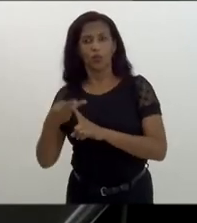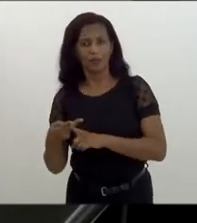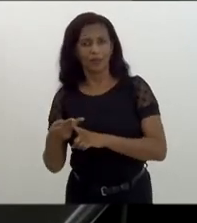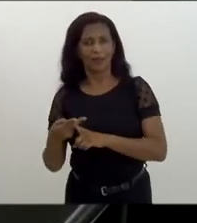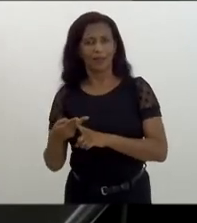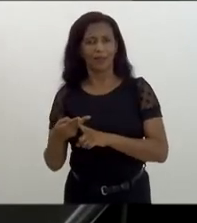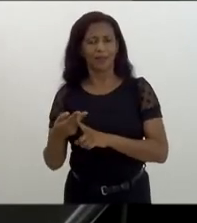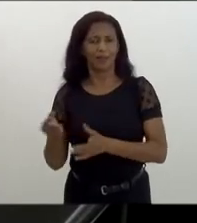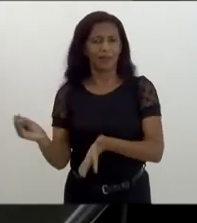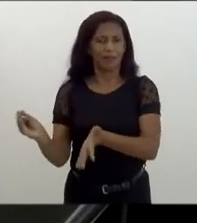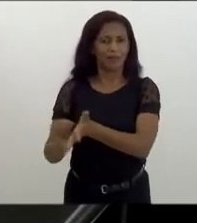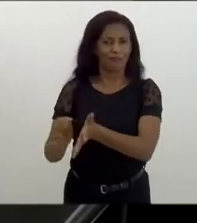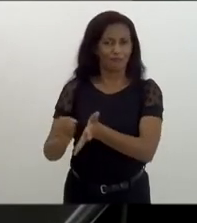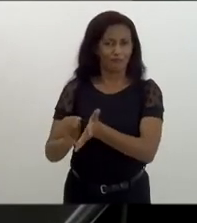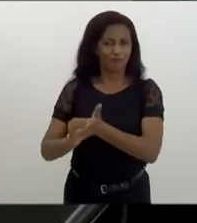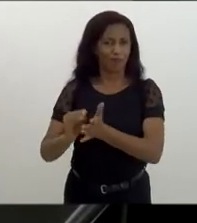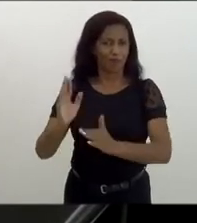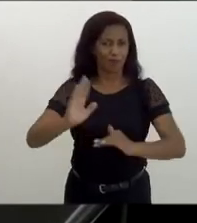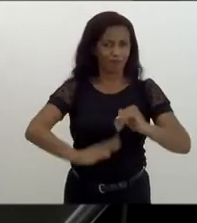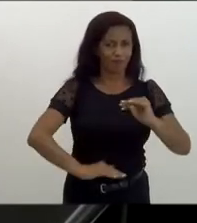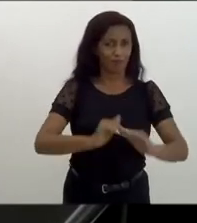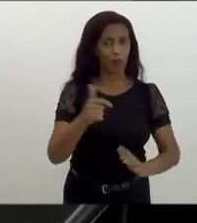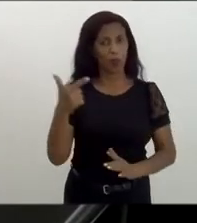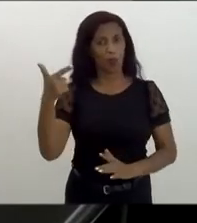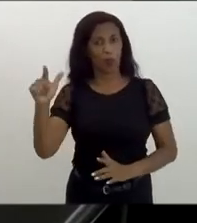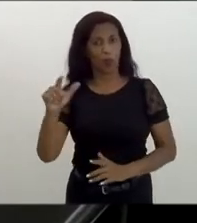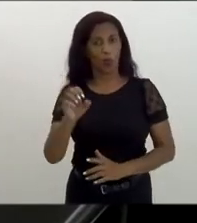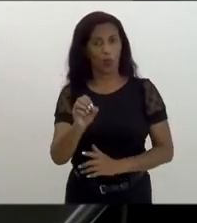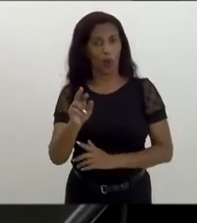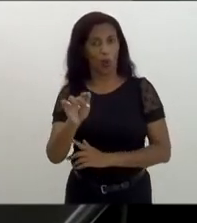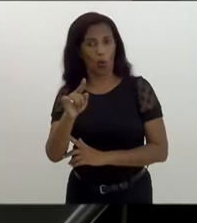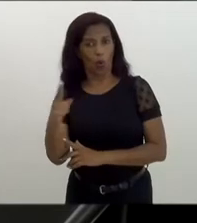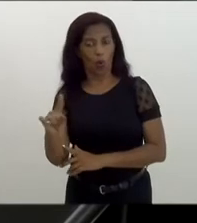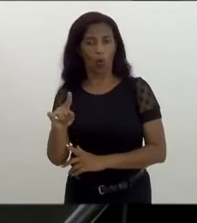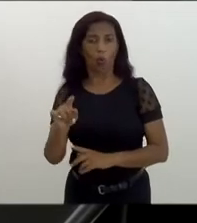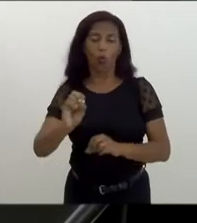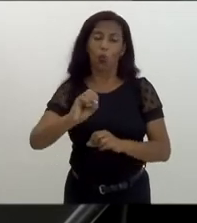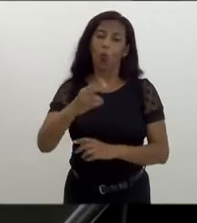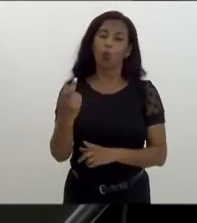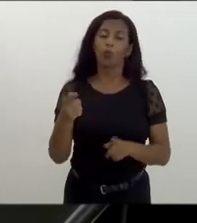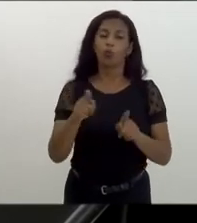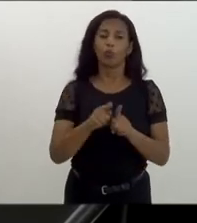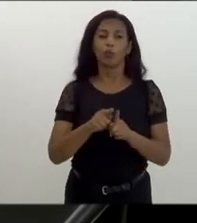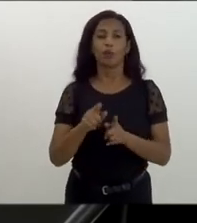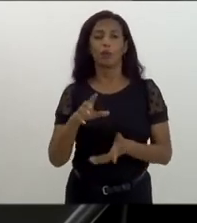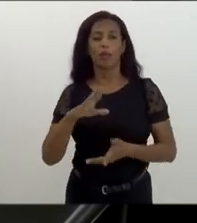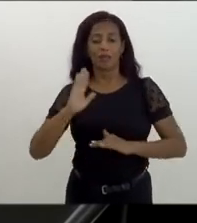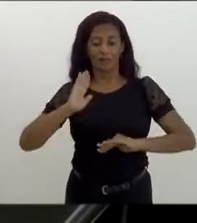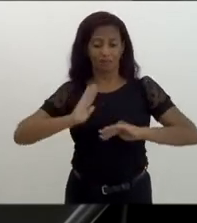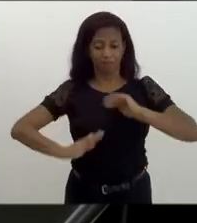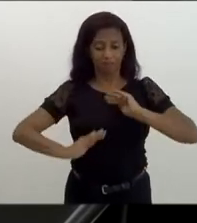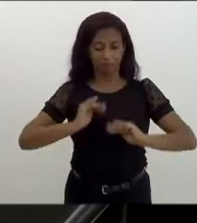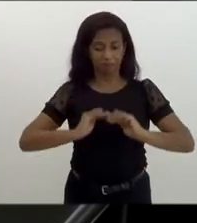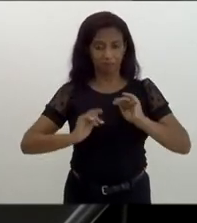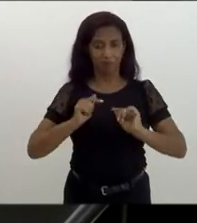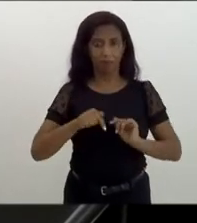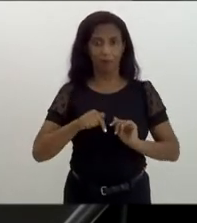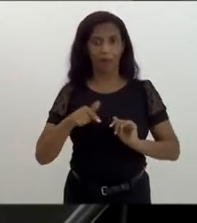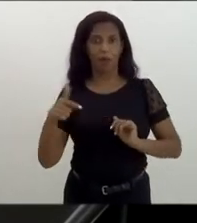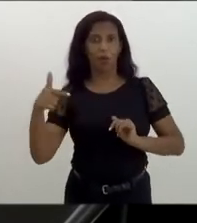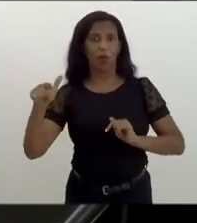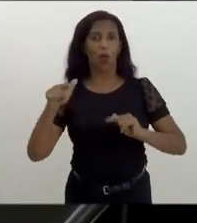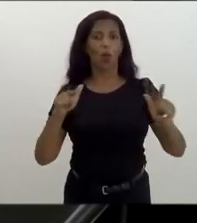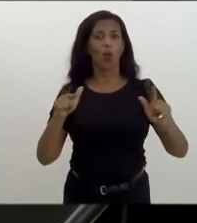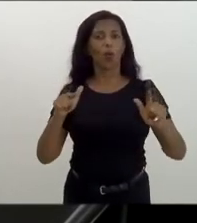competências por algum outro oro ou a destilação desta competência para